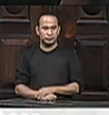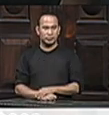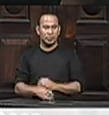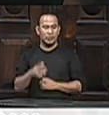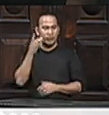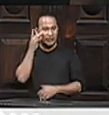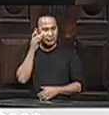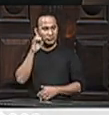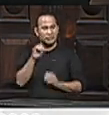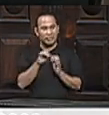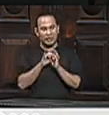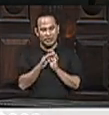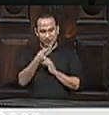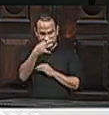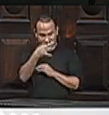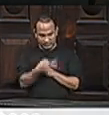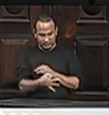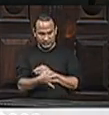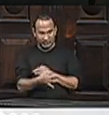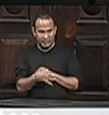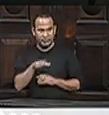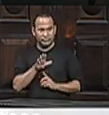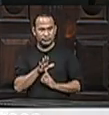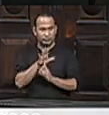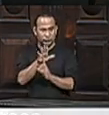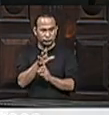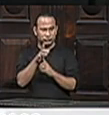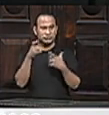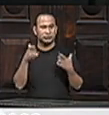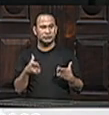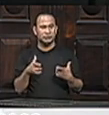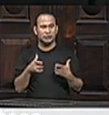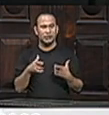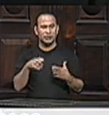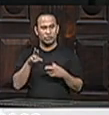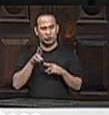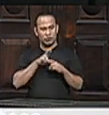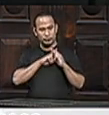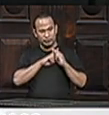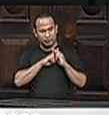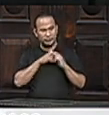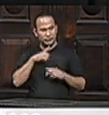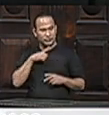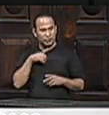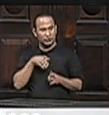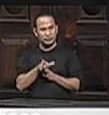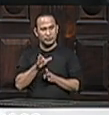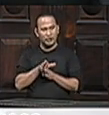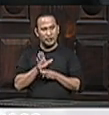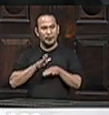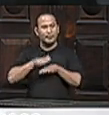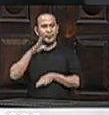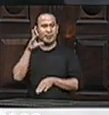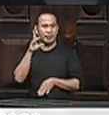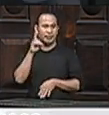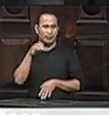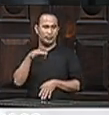para deixar o governador absolutamente livre para designar por decreto aqueles que ele entenda que vão ser